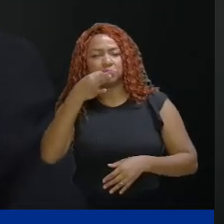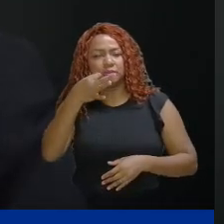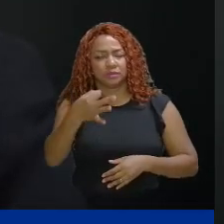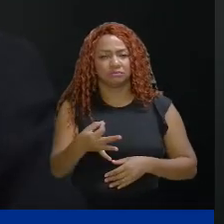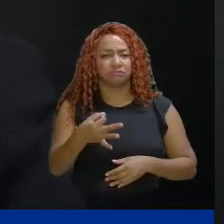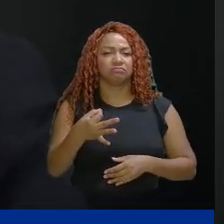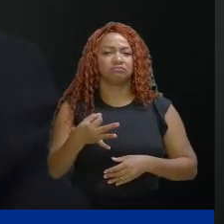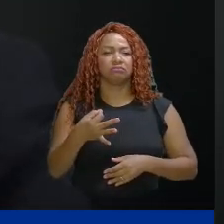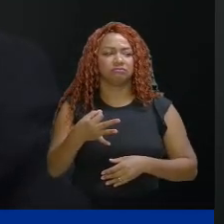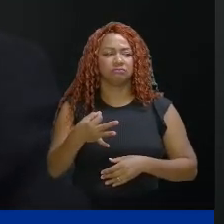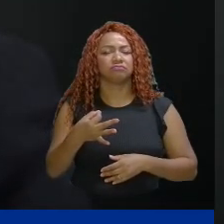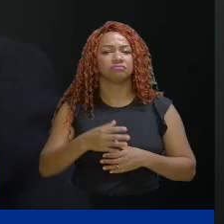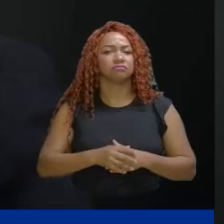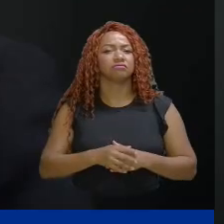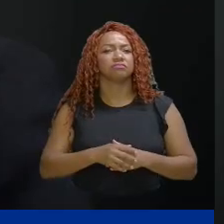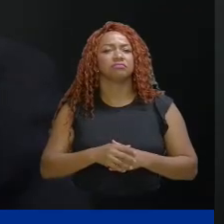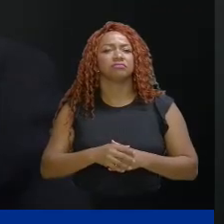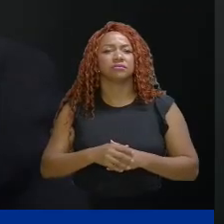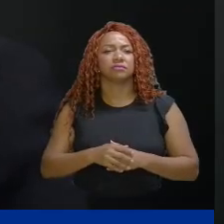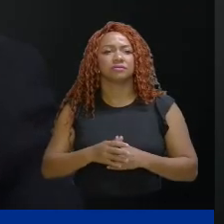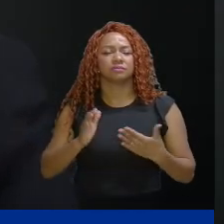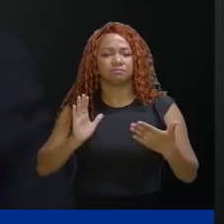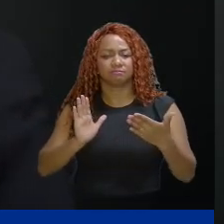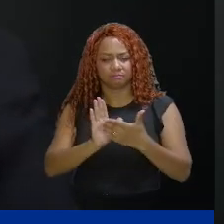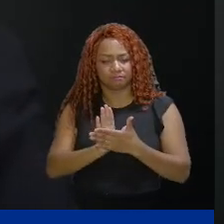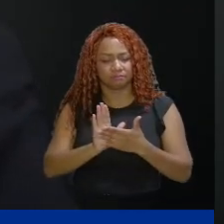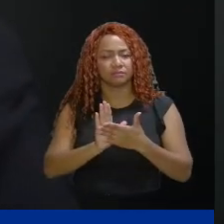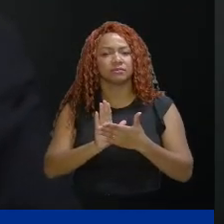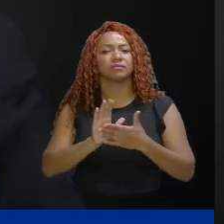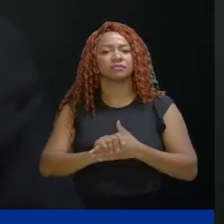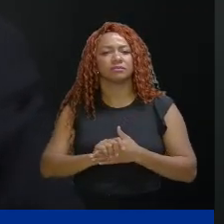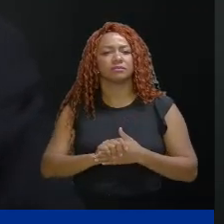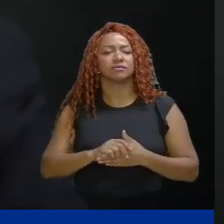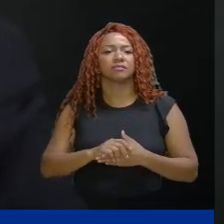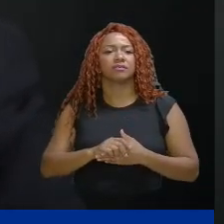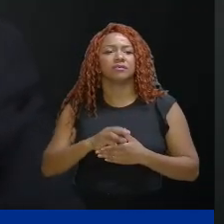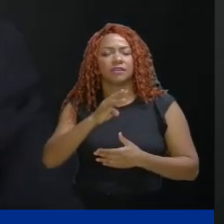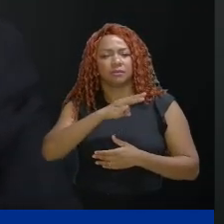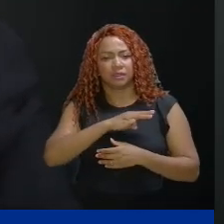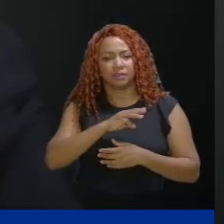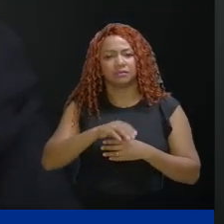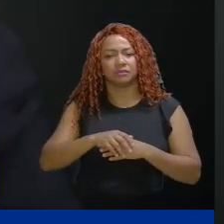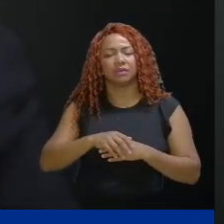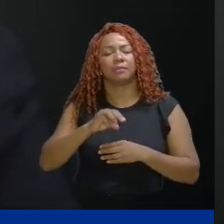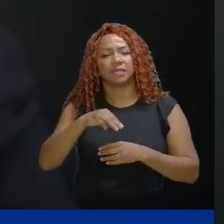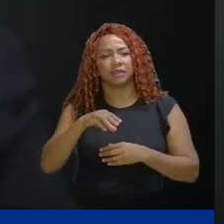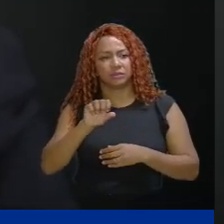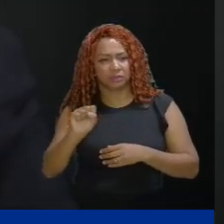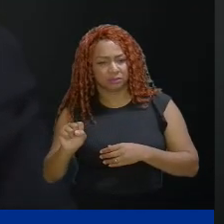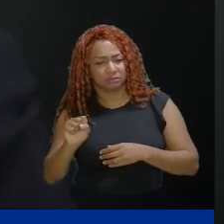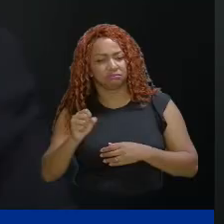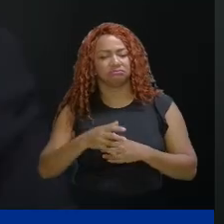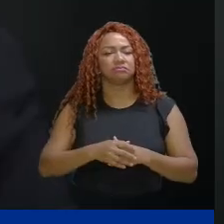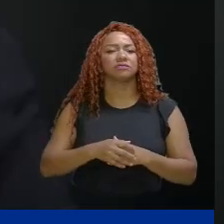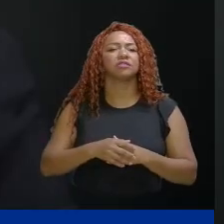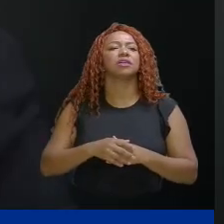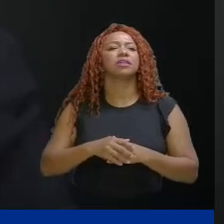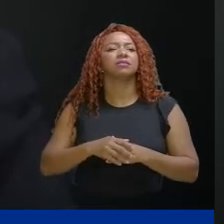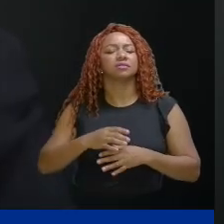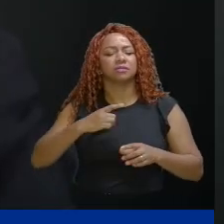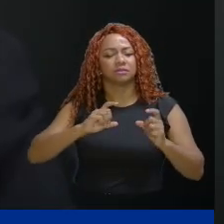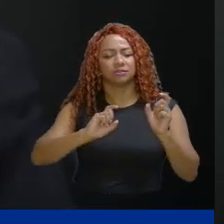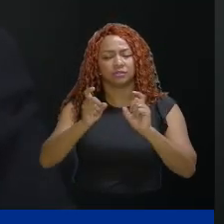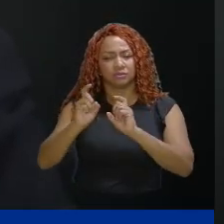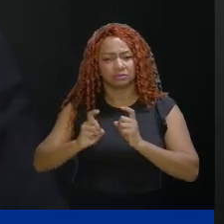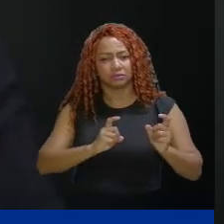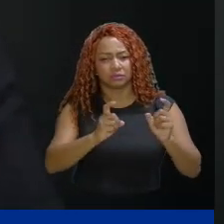entendimento, é o caso de enfrentar a matéria objeto do MS, do mandado de segurança. Aí, para discutir